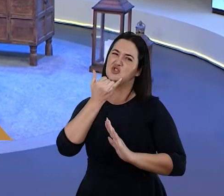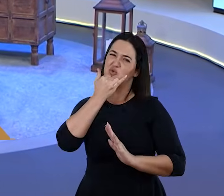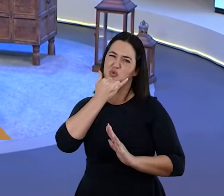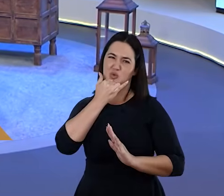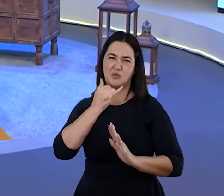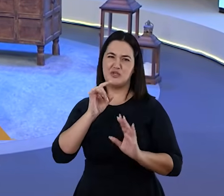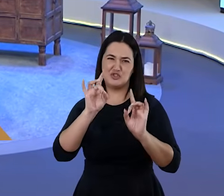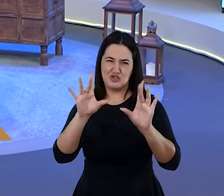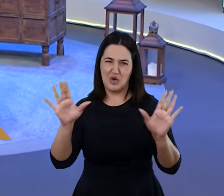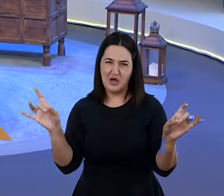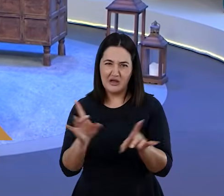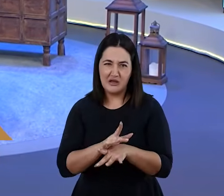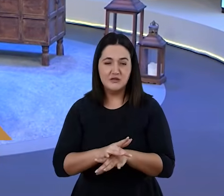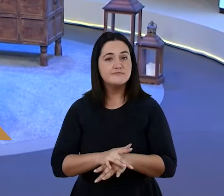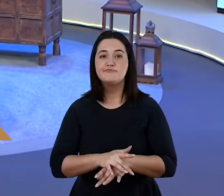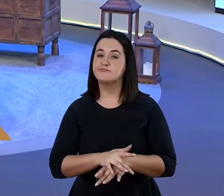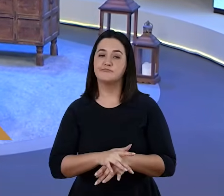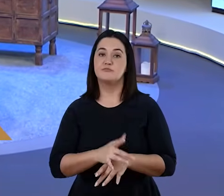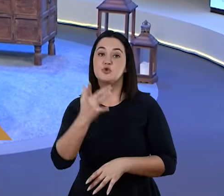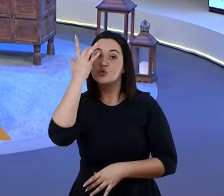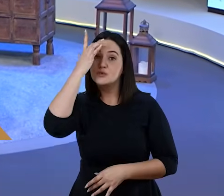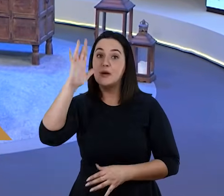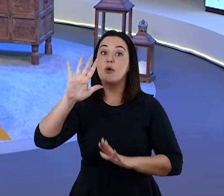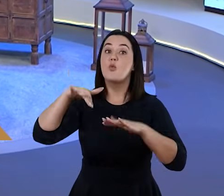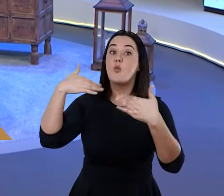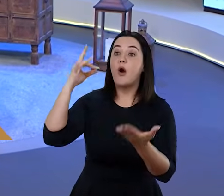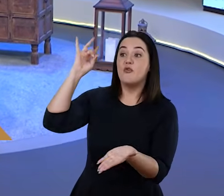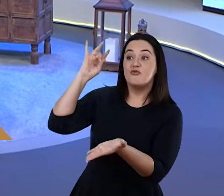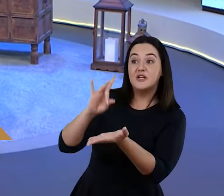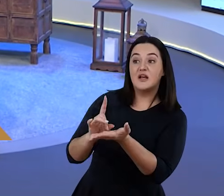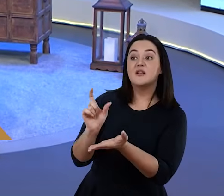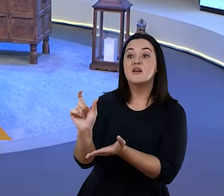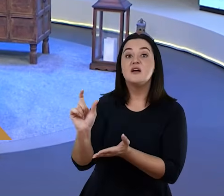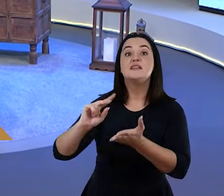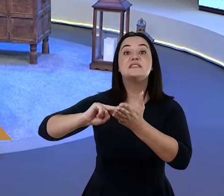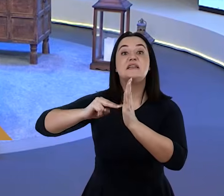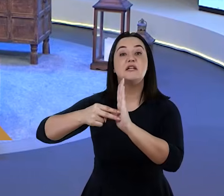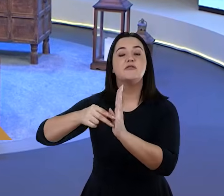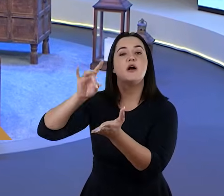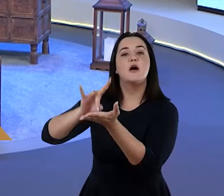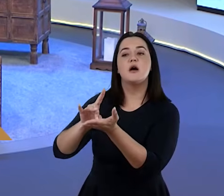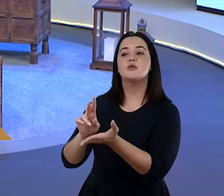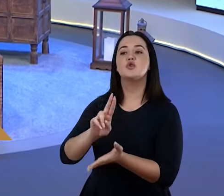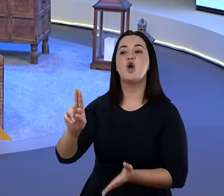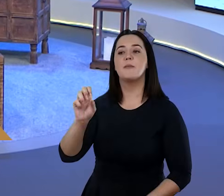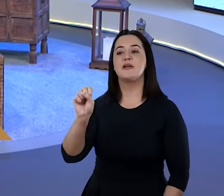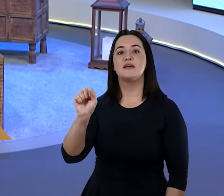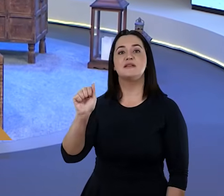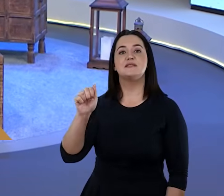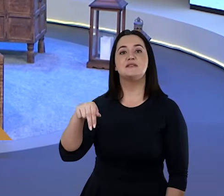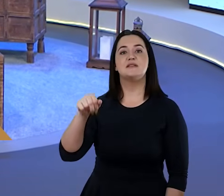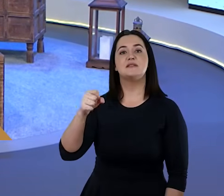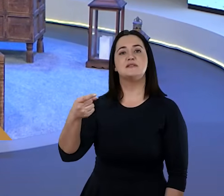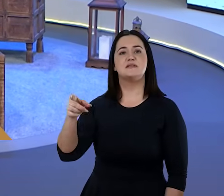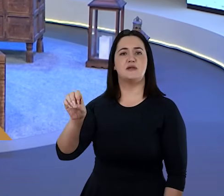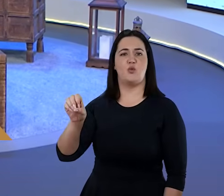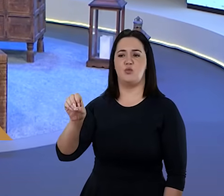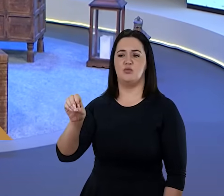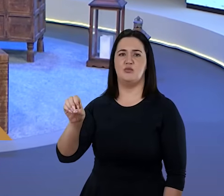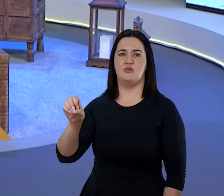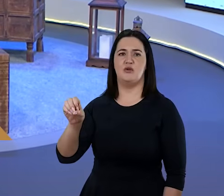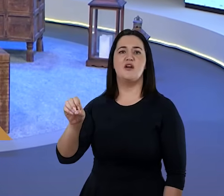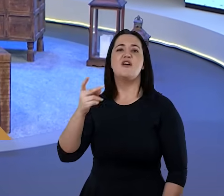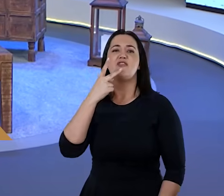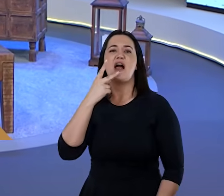conclusivo. Eu vou dizer por quê. Não se sabe ao certo qual a raiz do nome hebraico Sansão. Eu já falei com vocês.